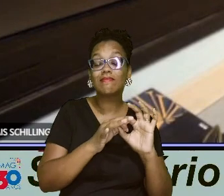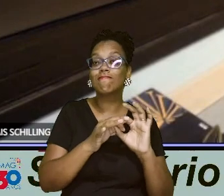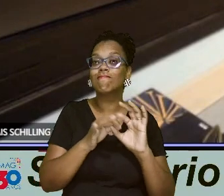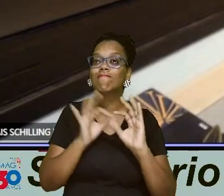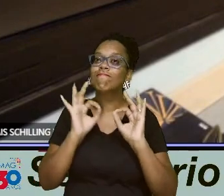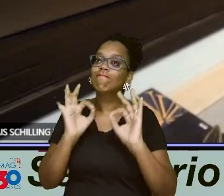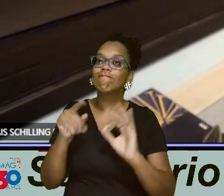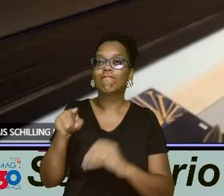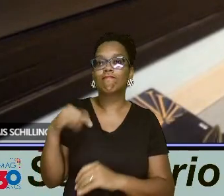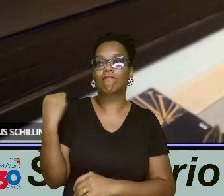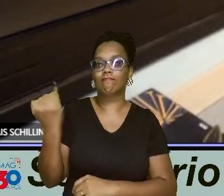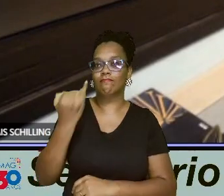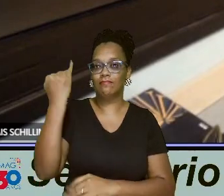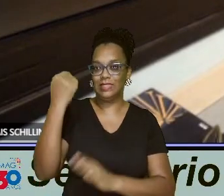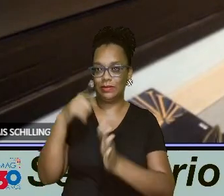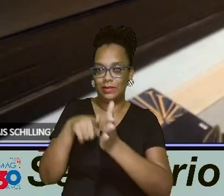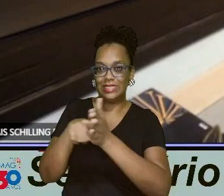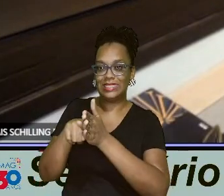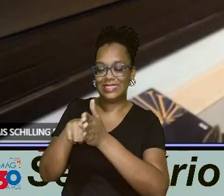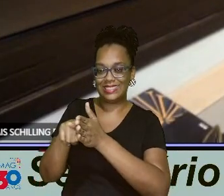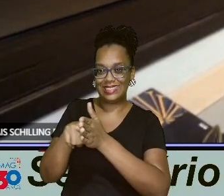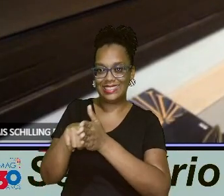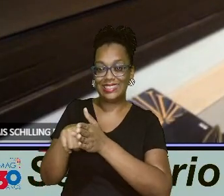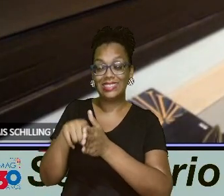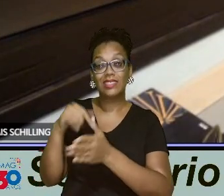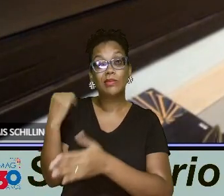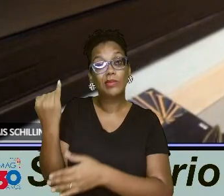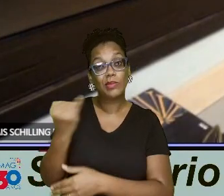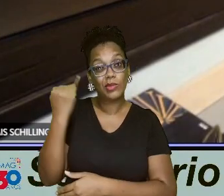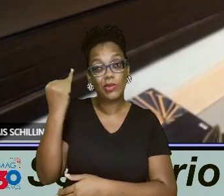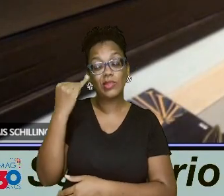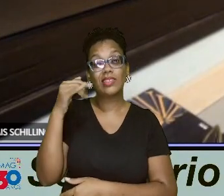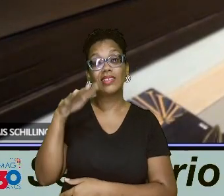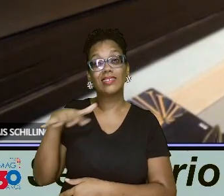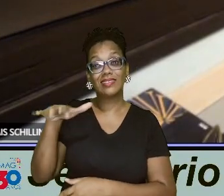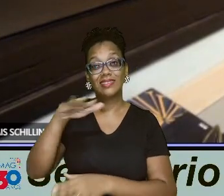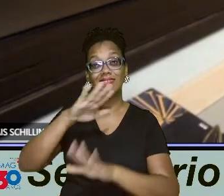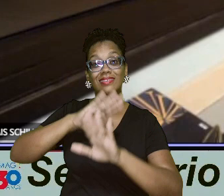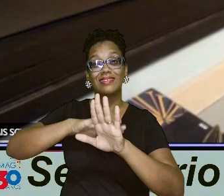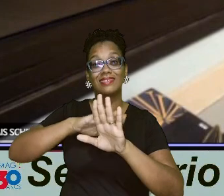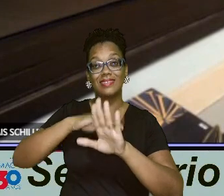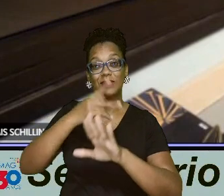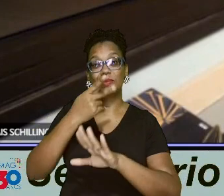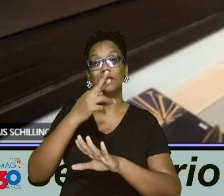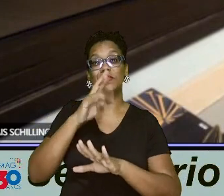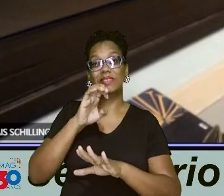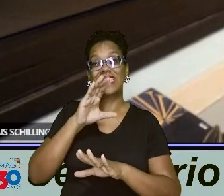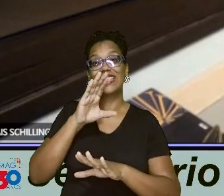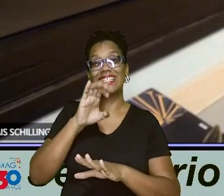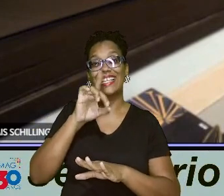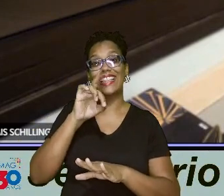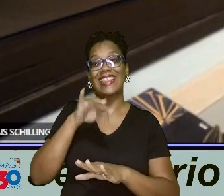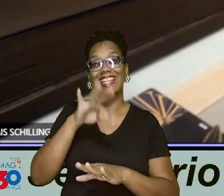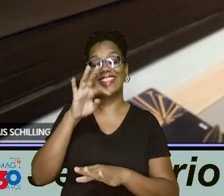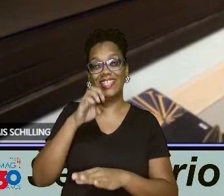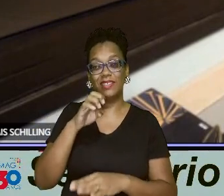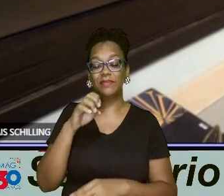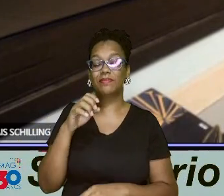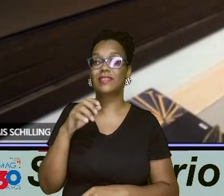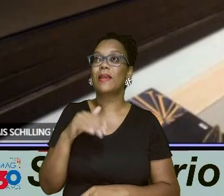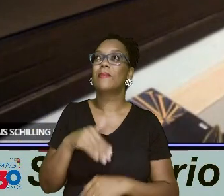própria importância daquela pesquisa e a própria importância daquele precedente. E mais do que isso,